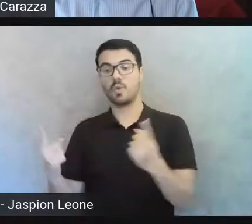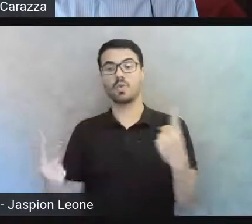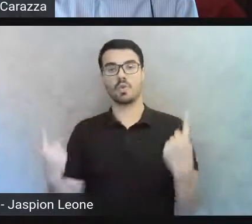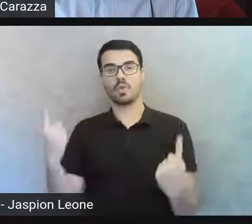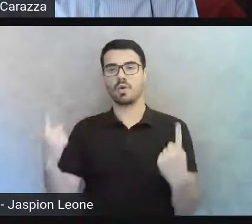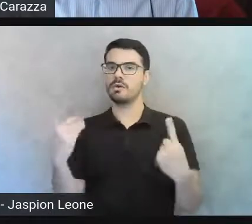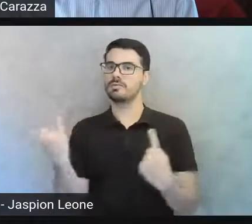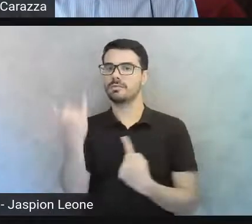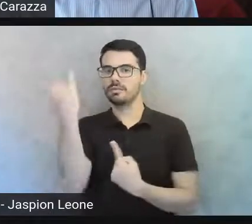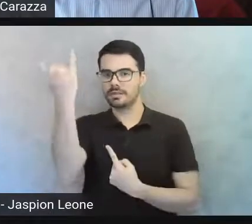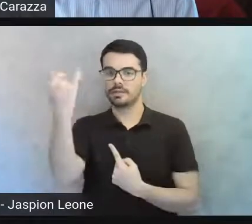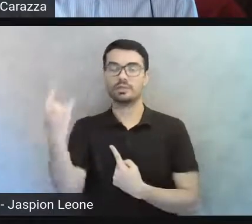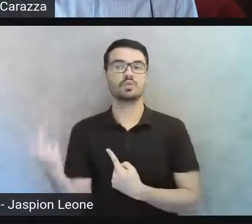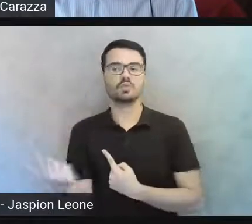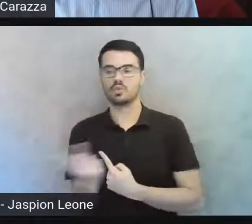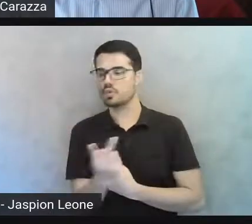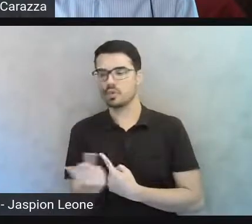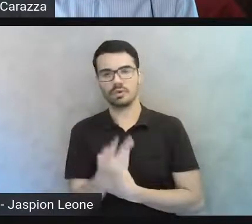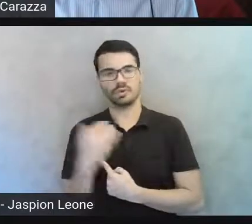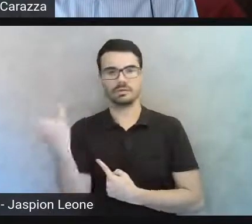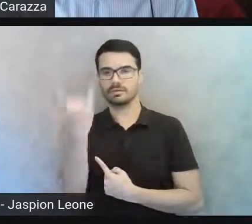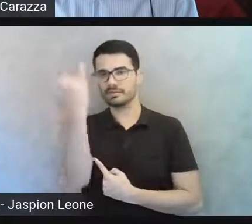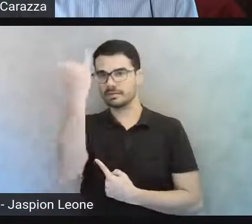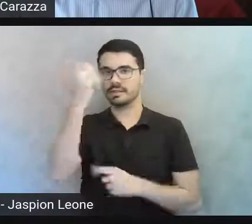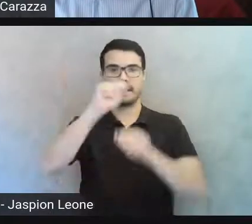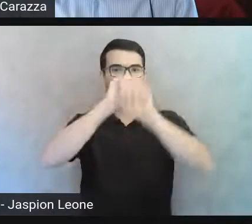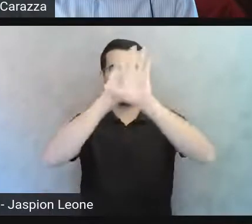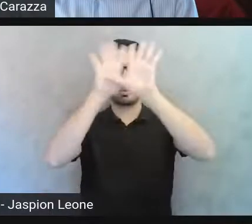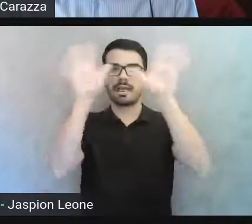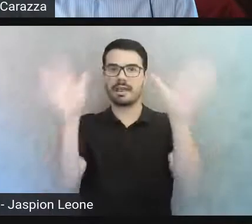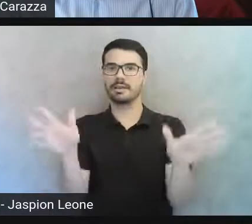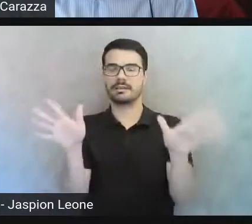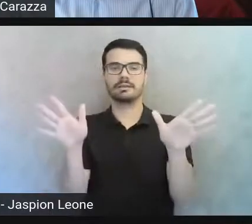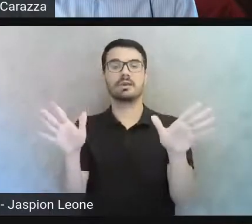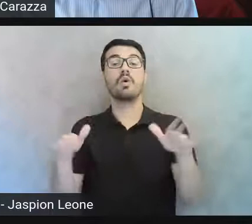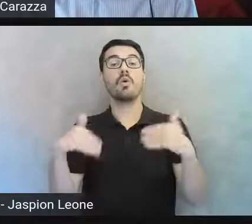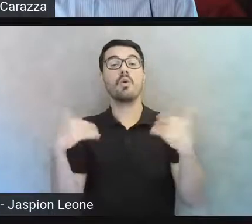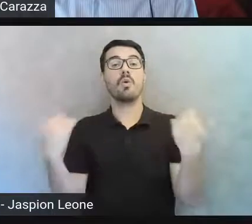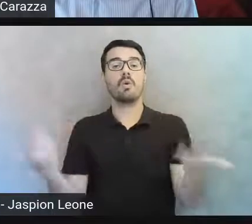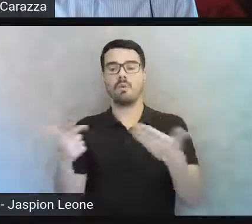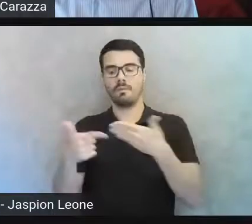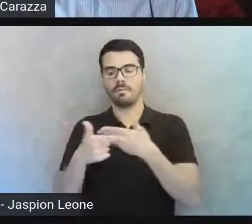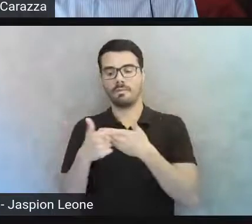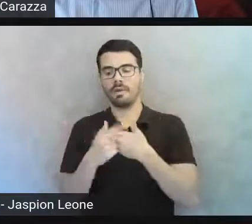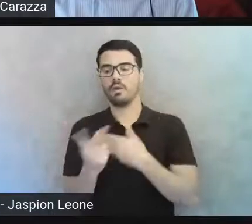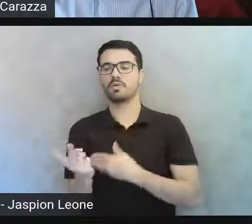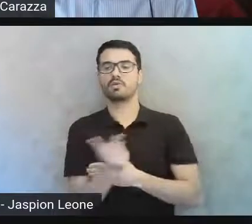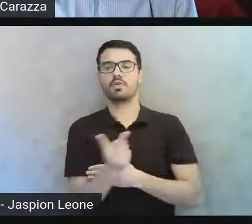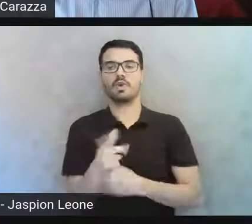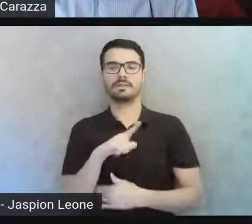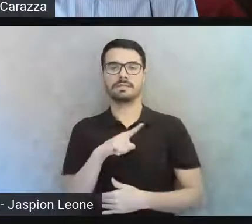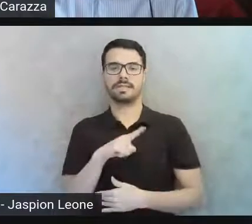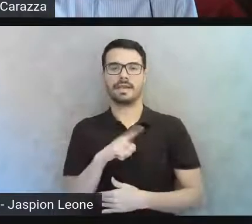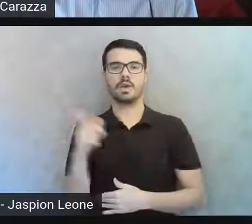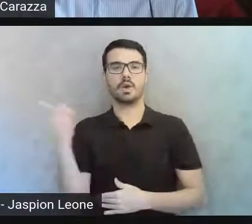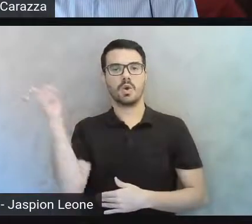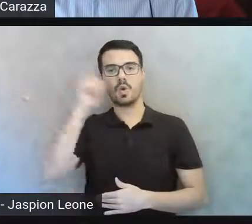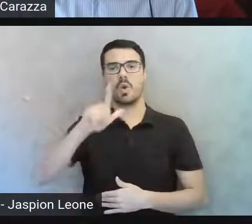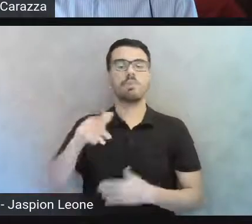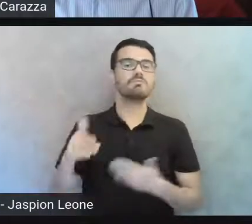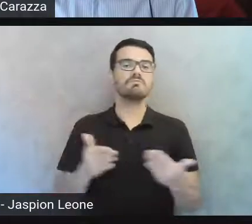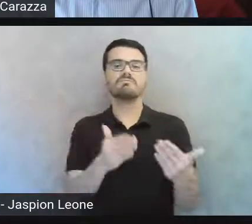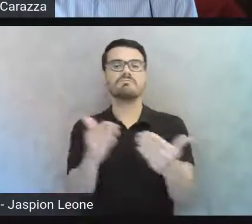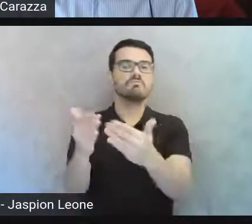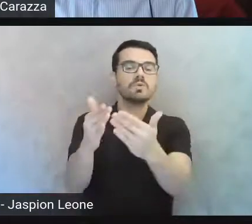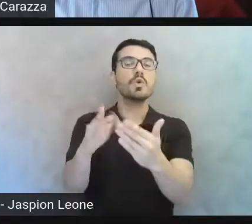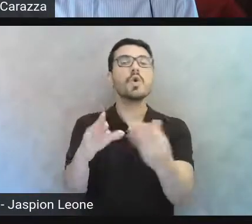funções distintas no processo. É preciso ter clareza sobre qual a função que a gente quer deles para poder ter um norte em como a gente